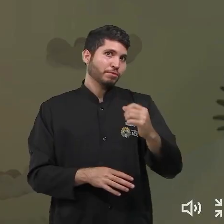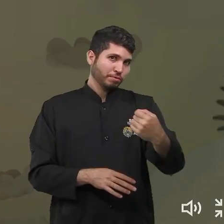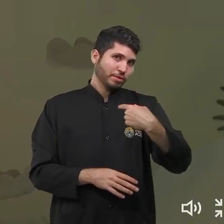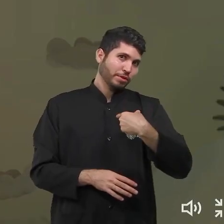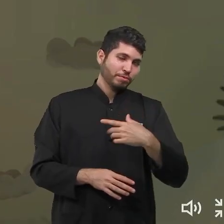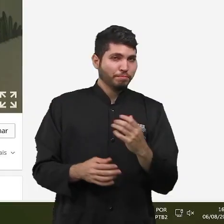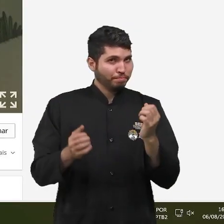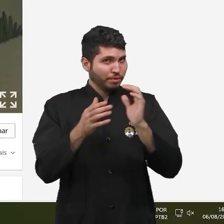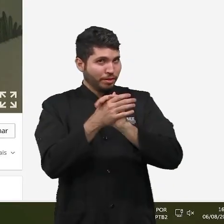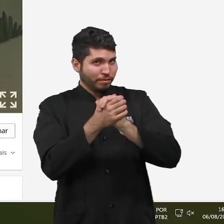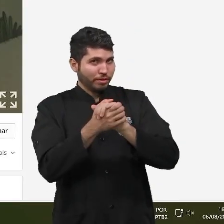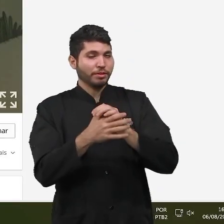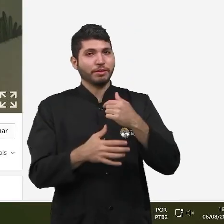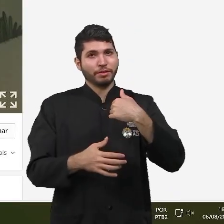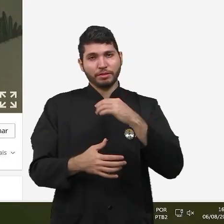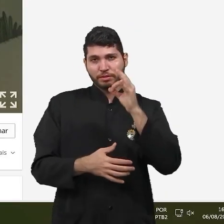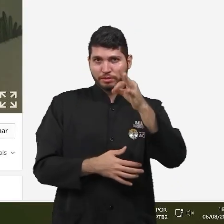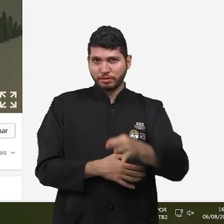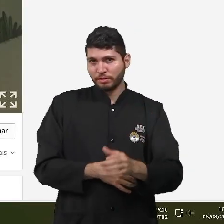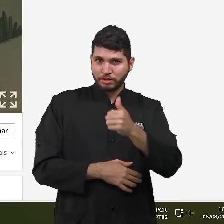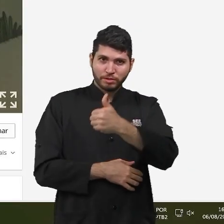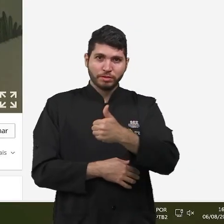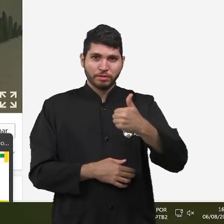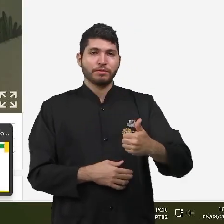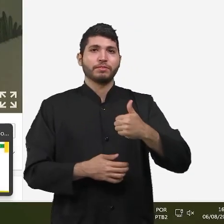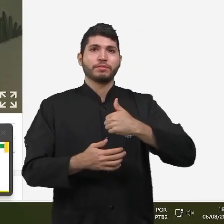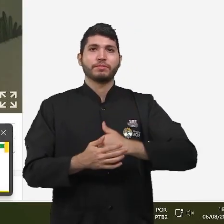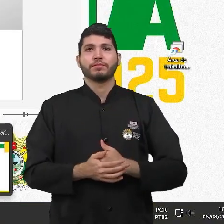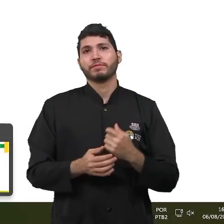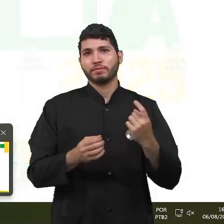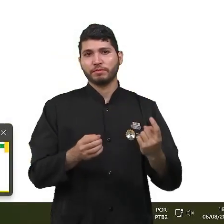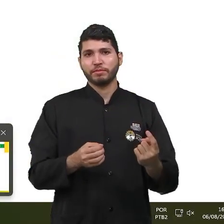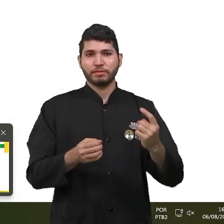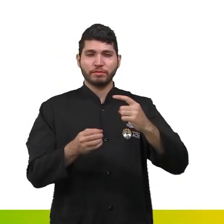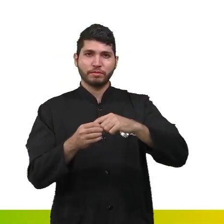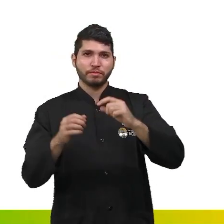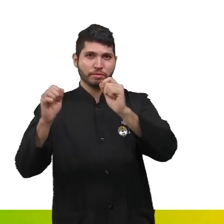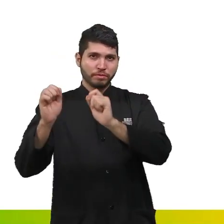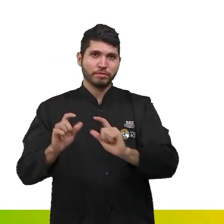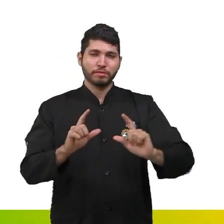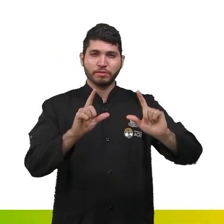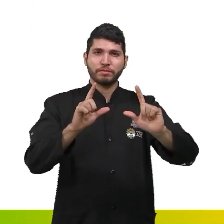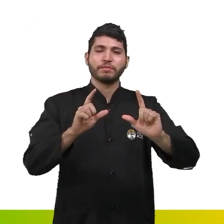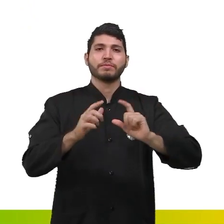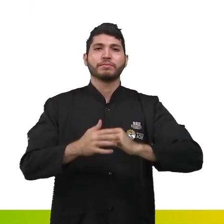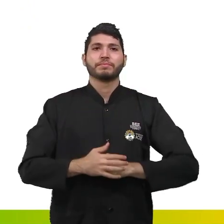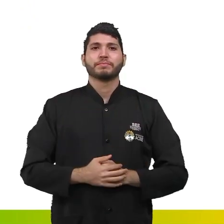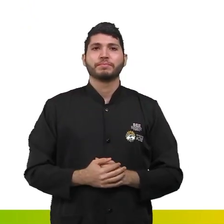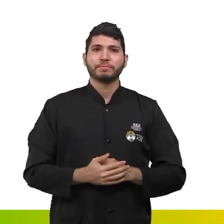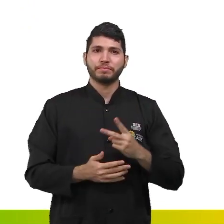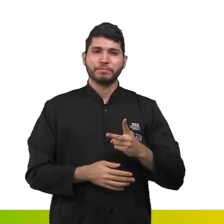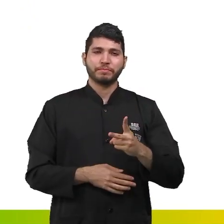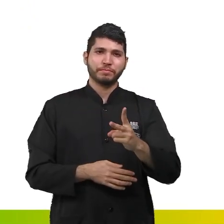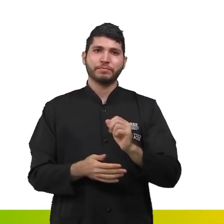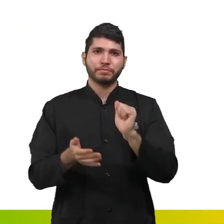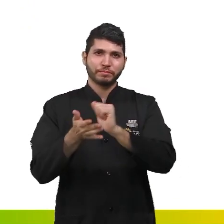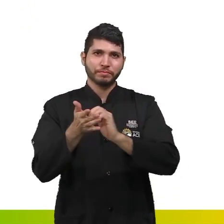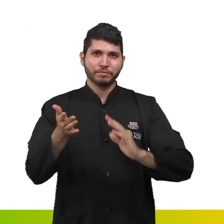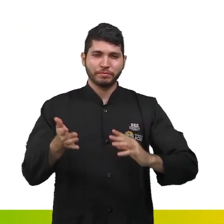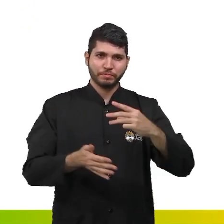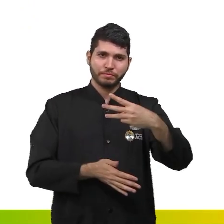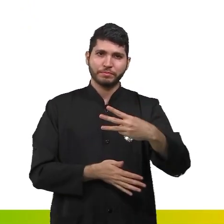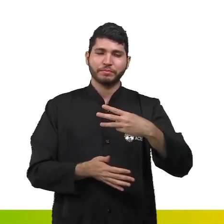só 11. Então, porque a gente está explicando aqui, vamos retornar aqui ao nosso slide. E vamos avançar aqui para o segundo